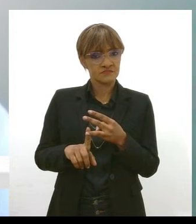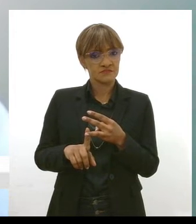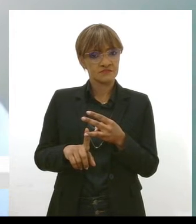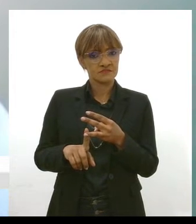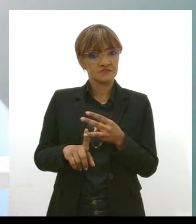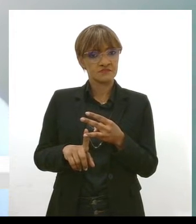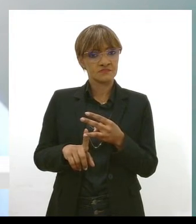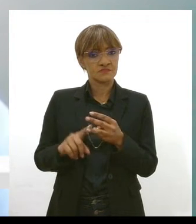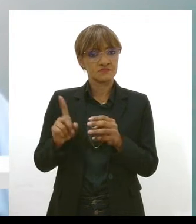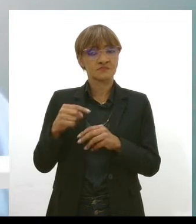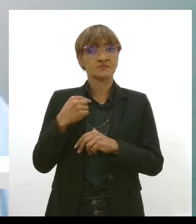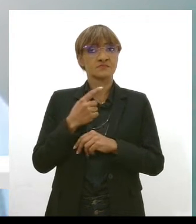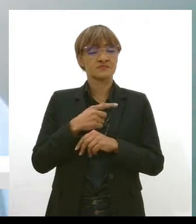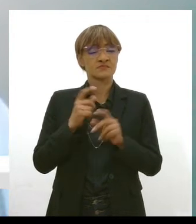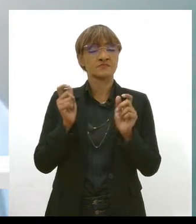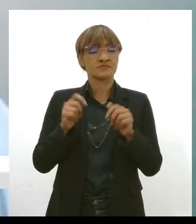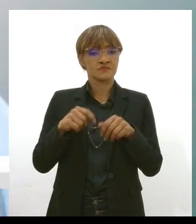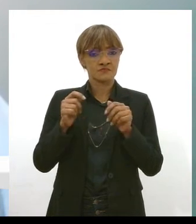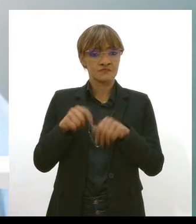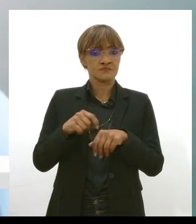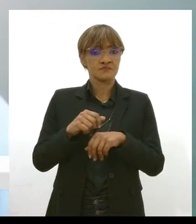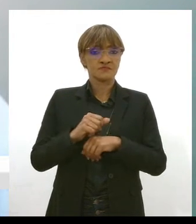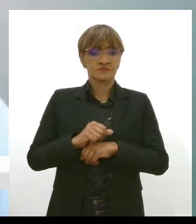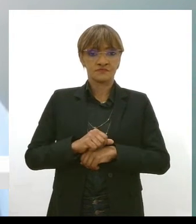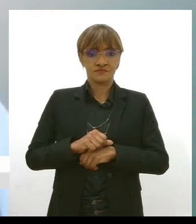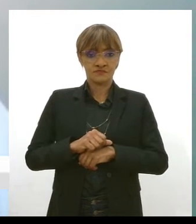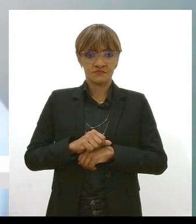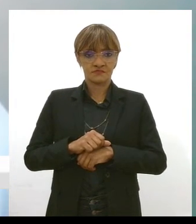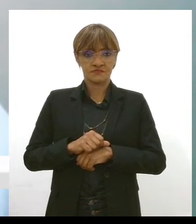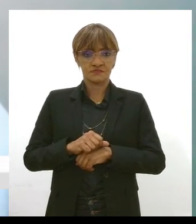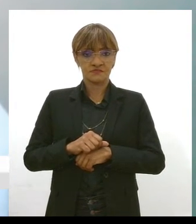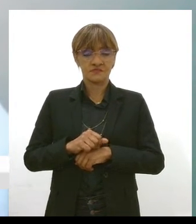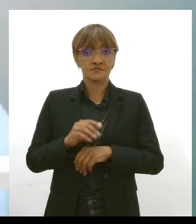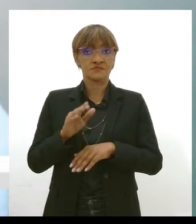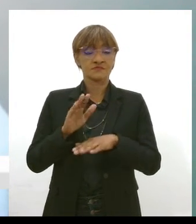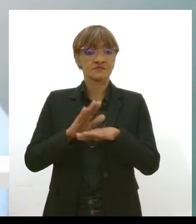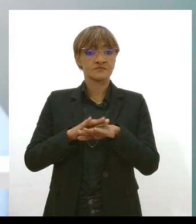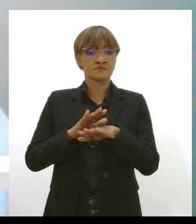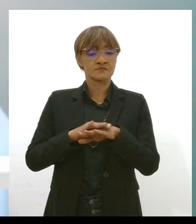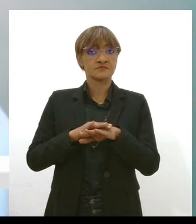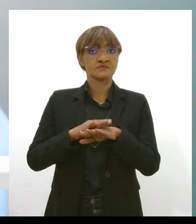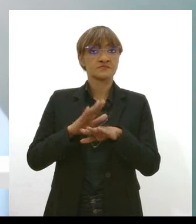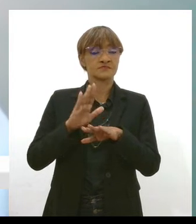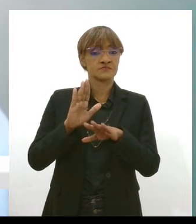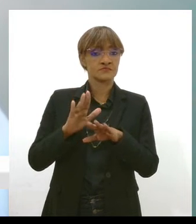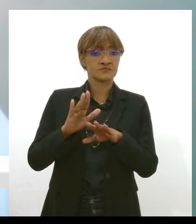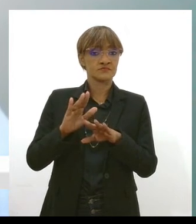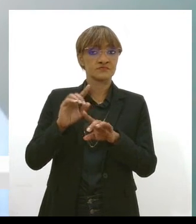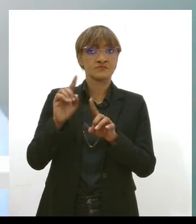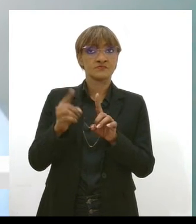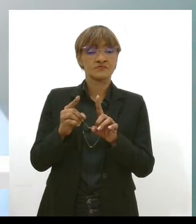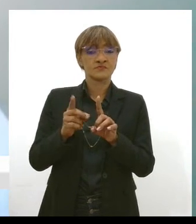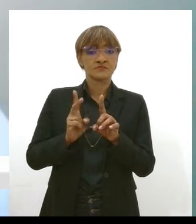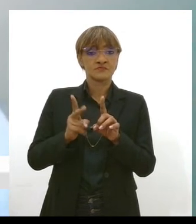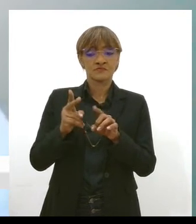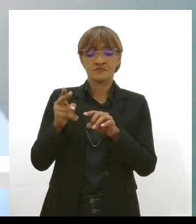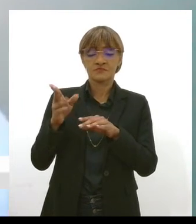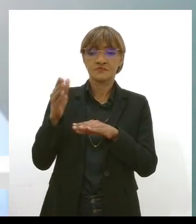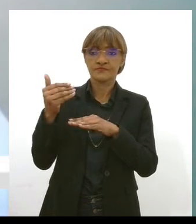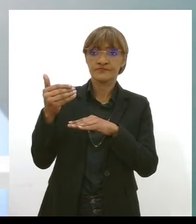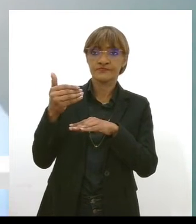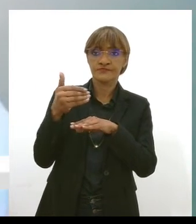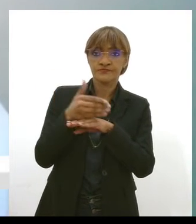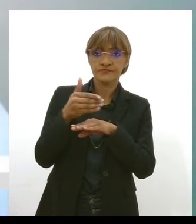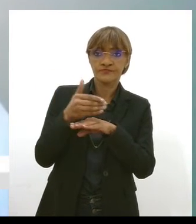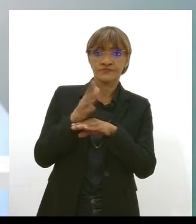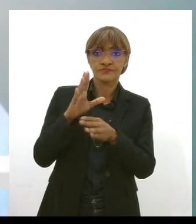atender na alteração. Então, elas buscam muito o CAISM porque precisam na atenção